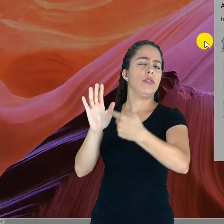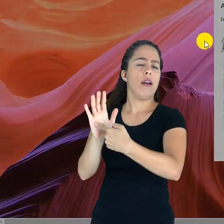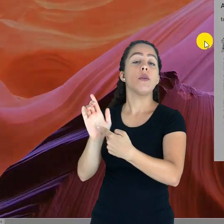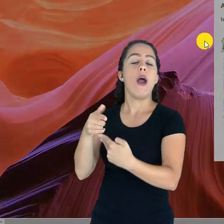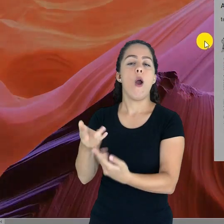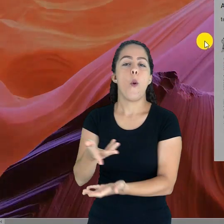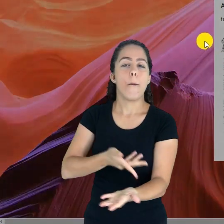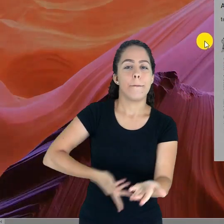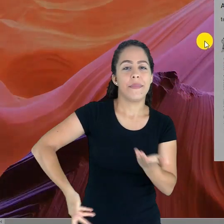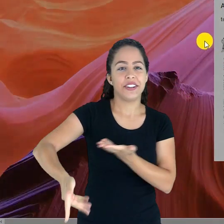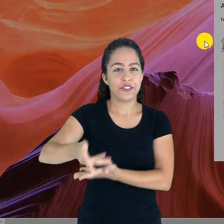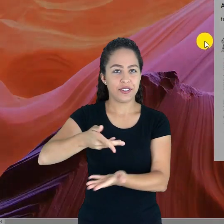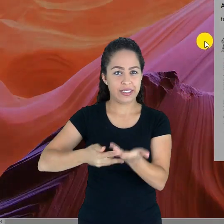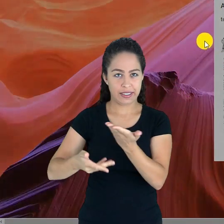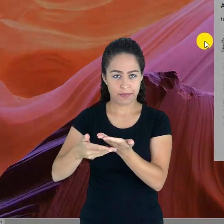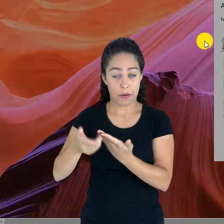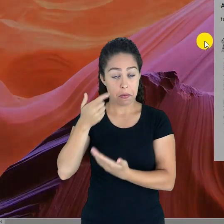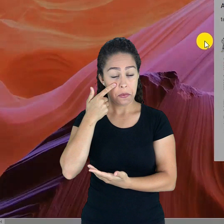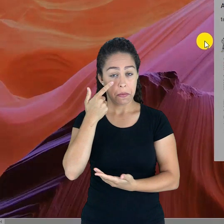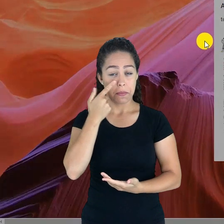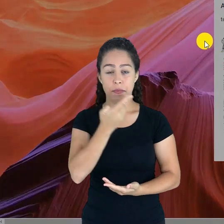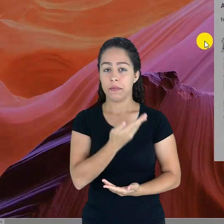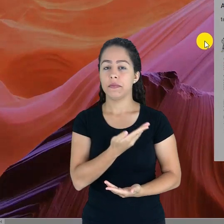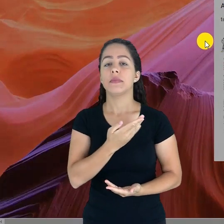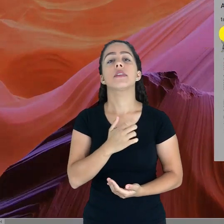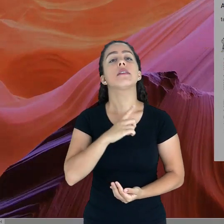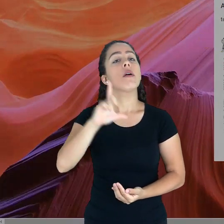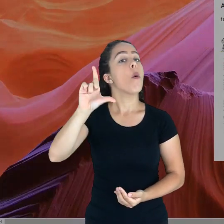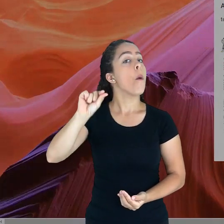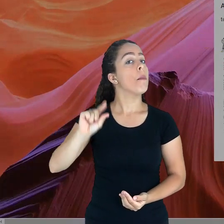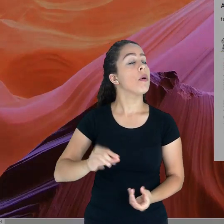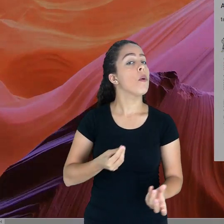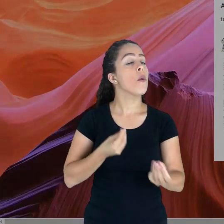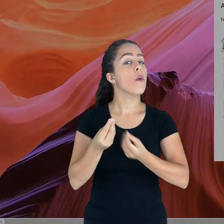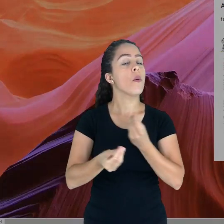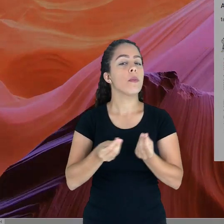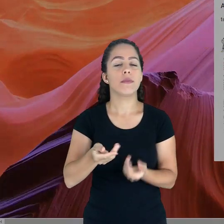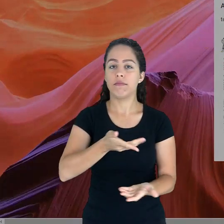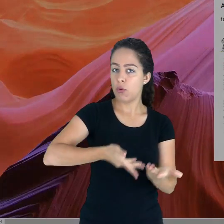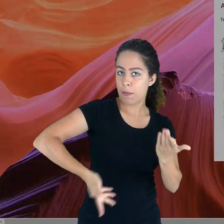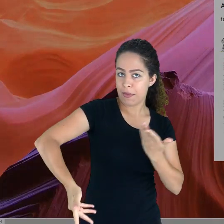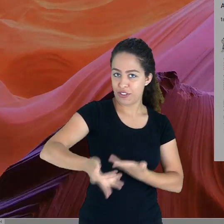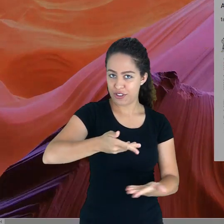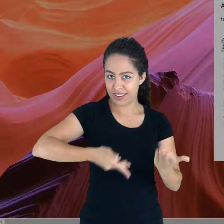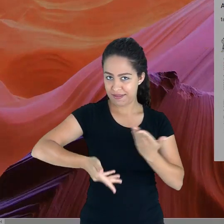nele aqui. E aqui vai aparecer as opções de compartilhamento.